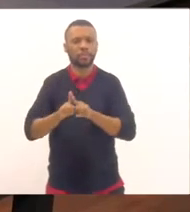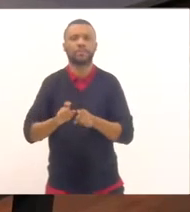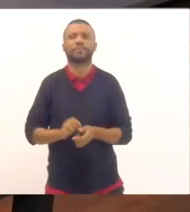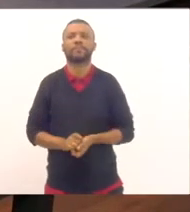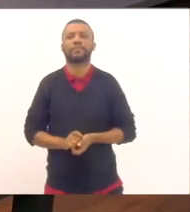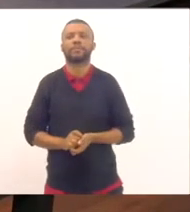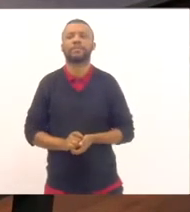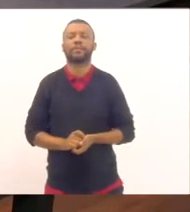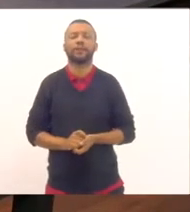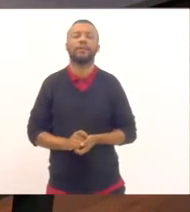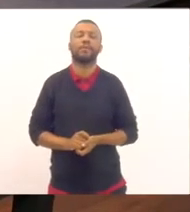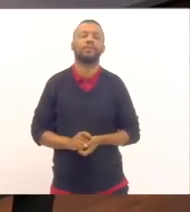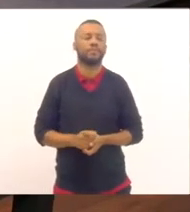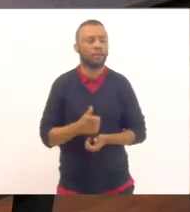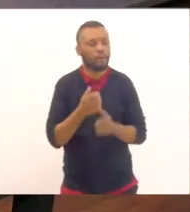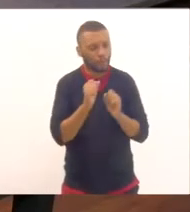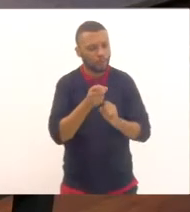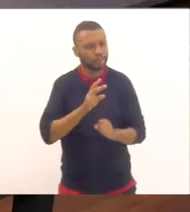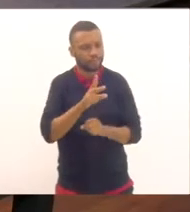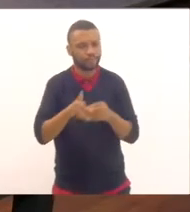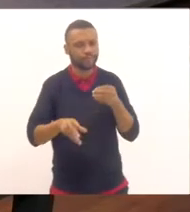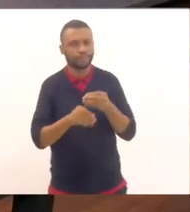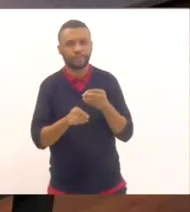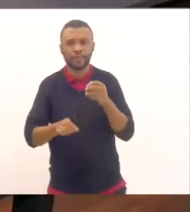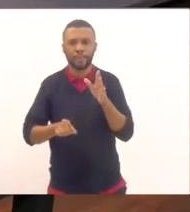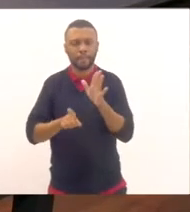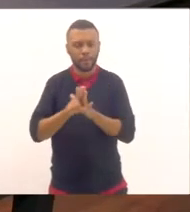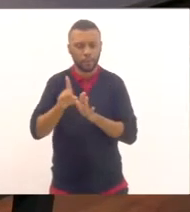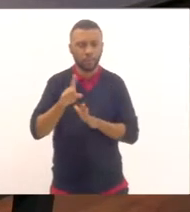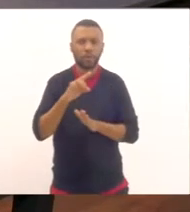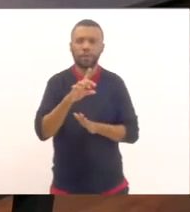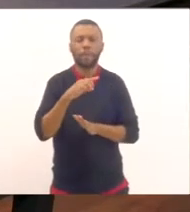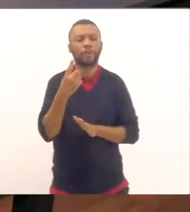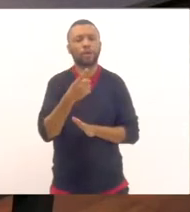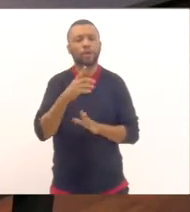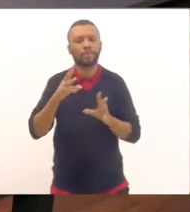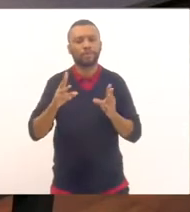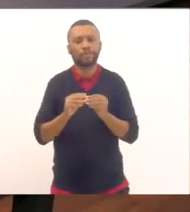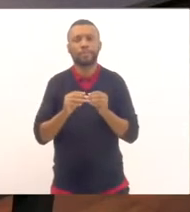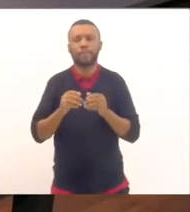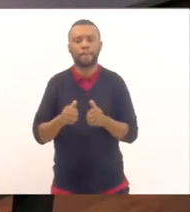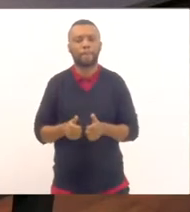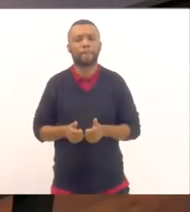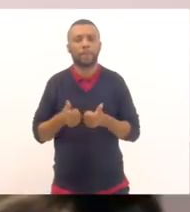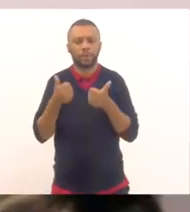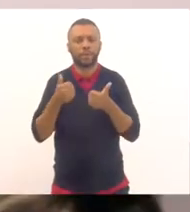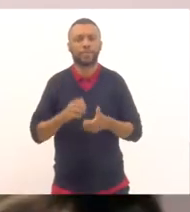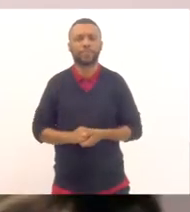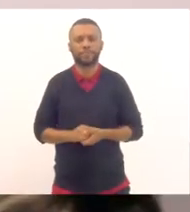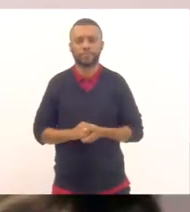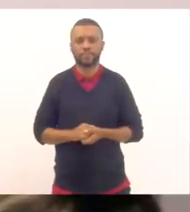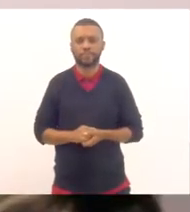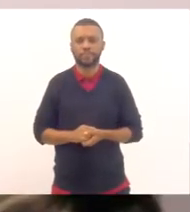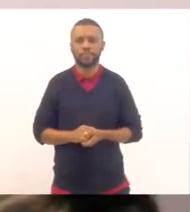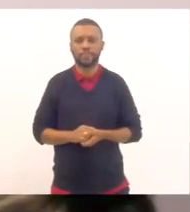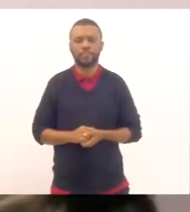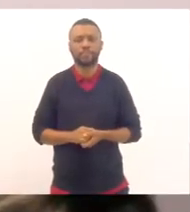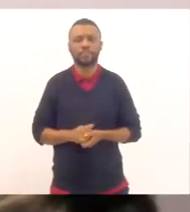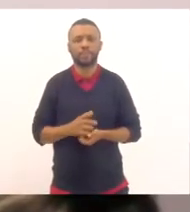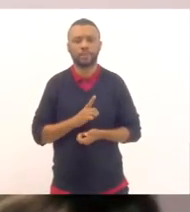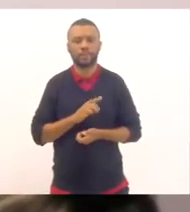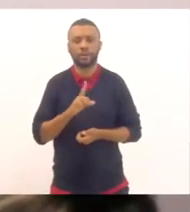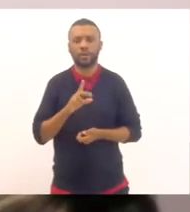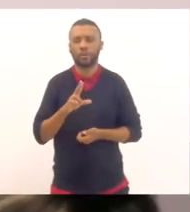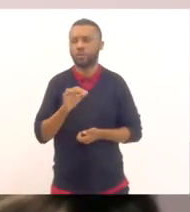continuar nas perguntas de Deputado portaldec só para a gente utilizar o Dr Luiz Henrique